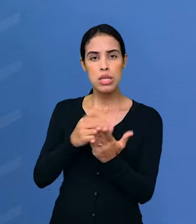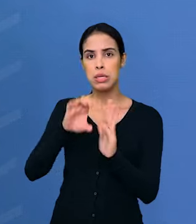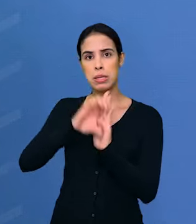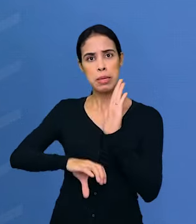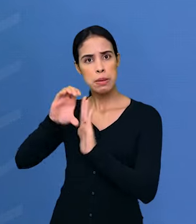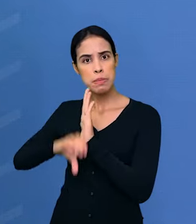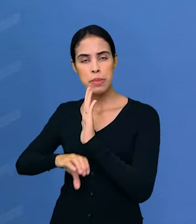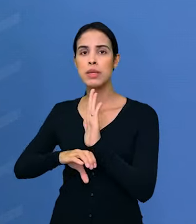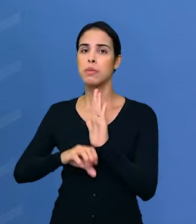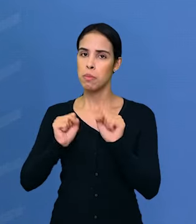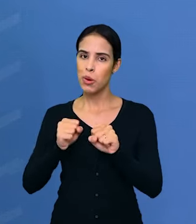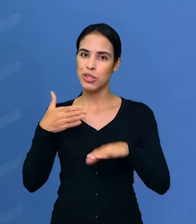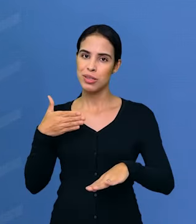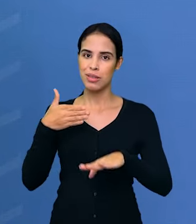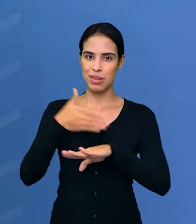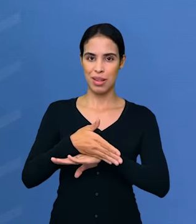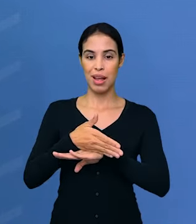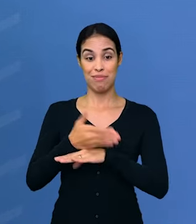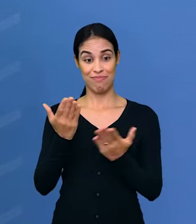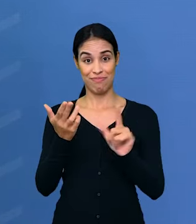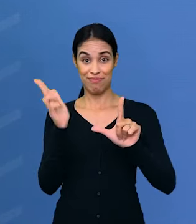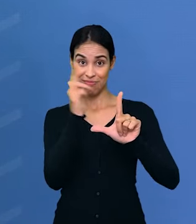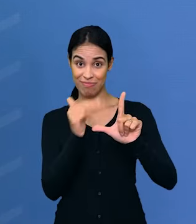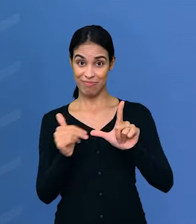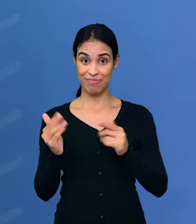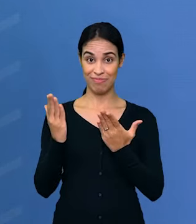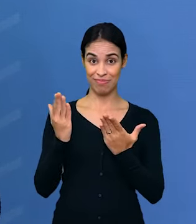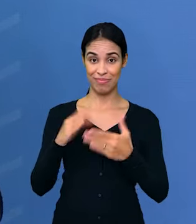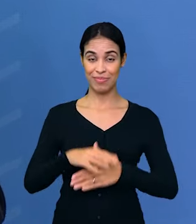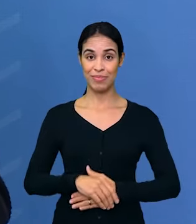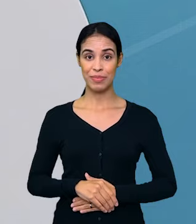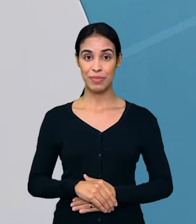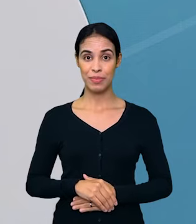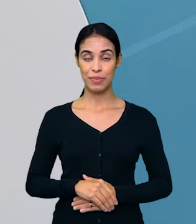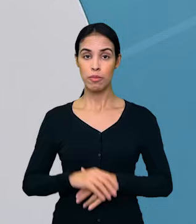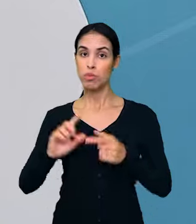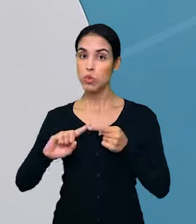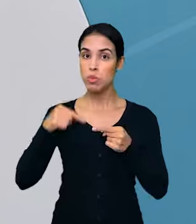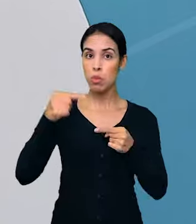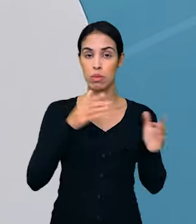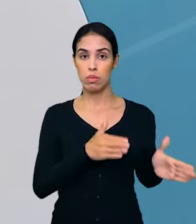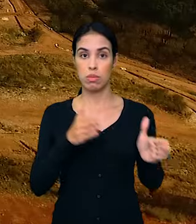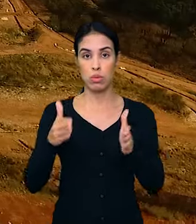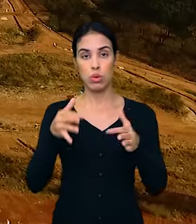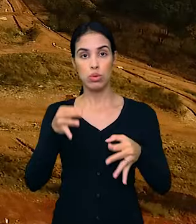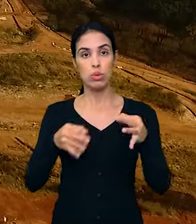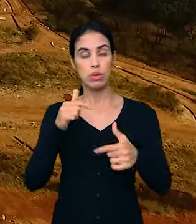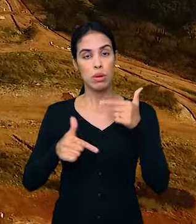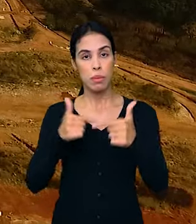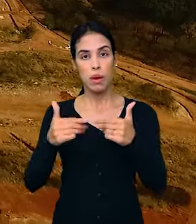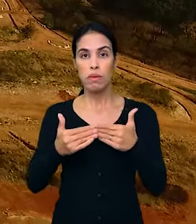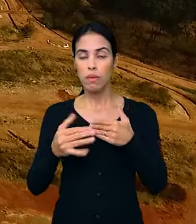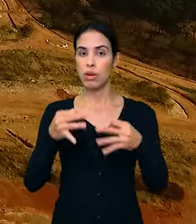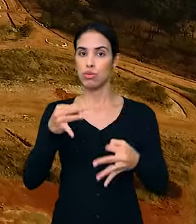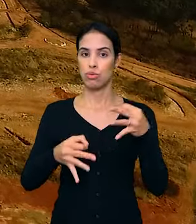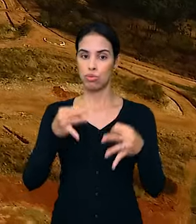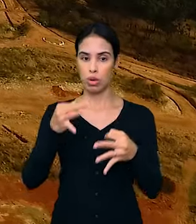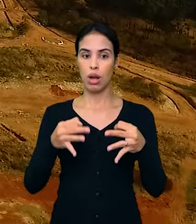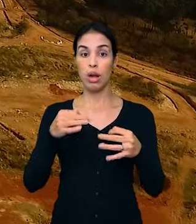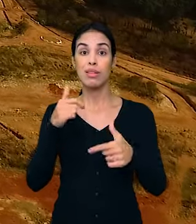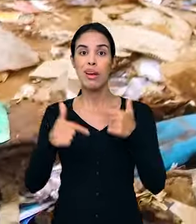outros formatos digitais, e pode ser acessado pelo QR Code no canto da tela. No próximo bloco, Justiça do Trabalho deve julgar a